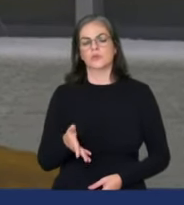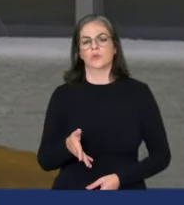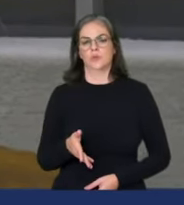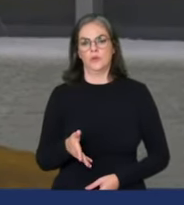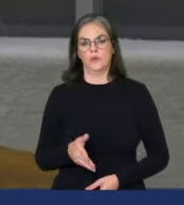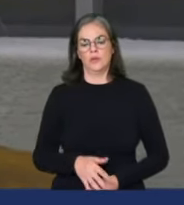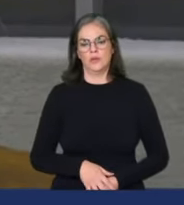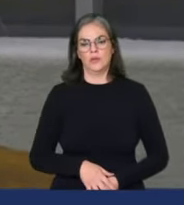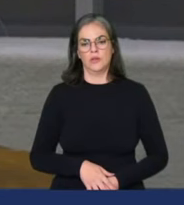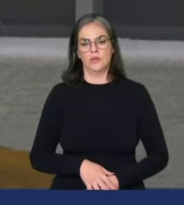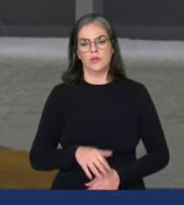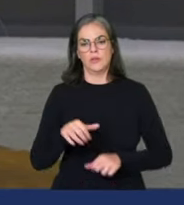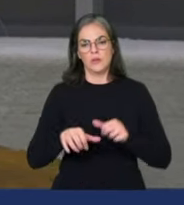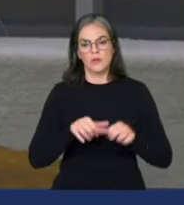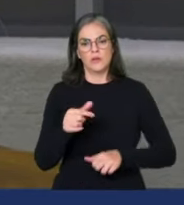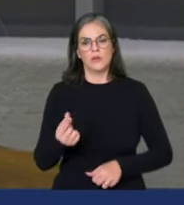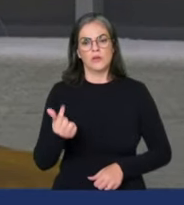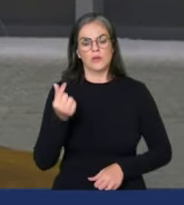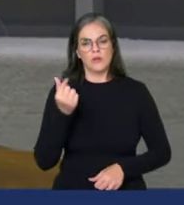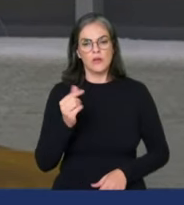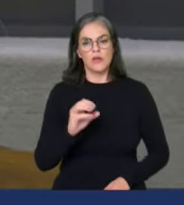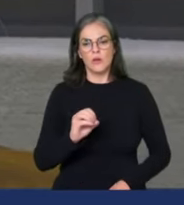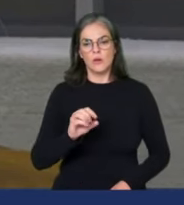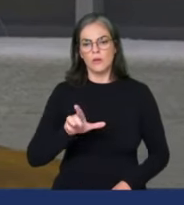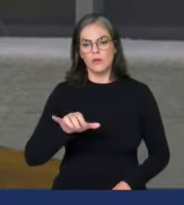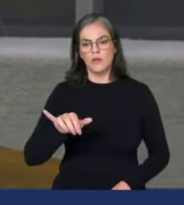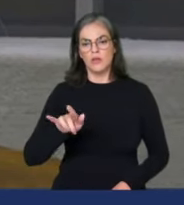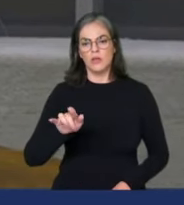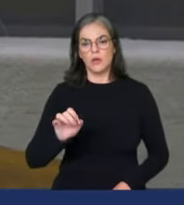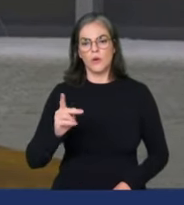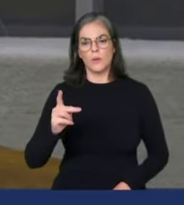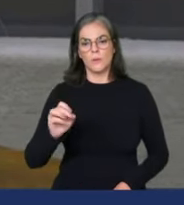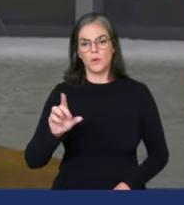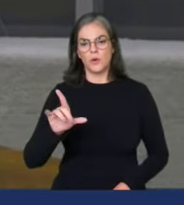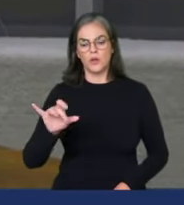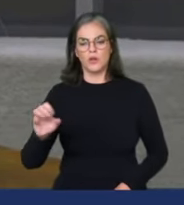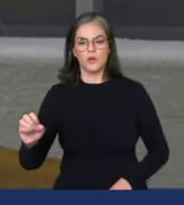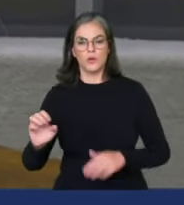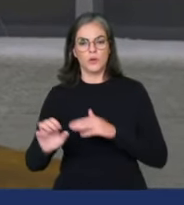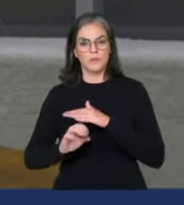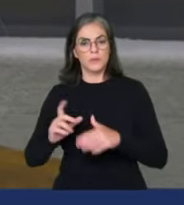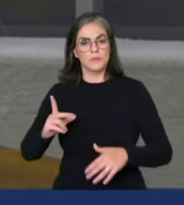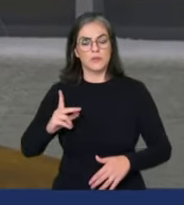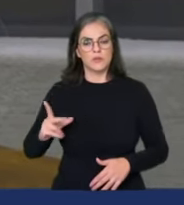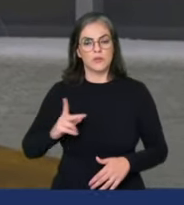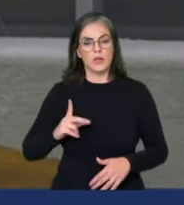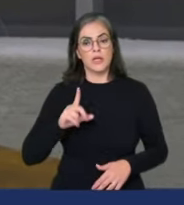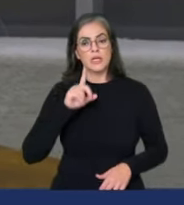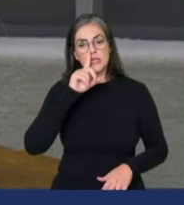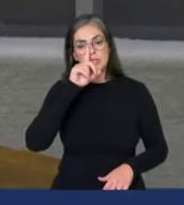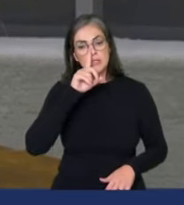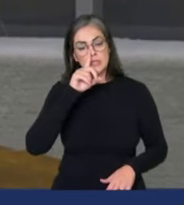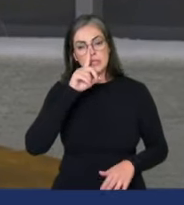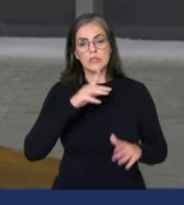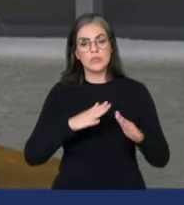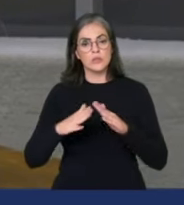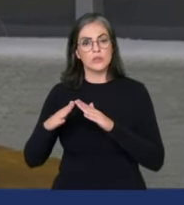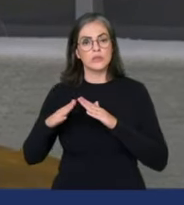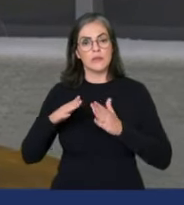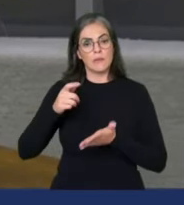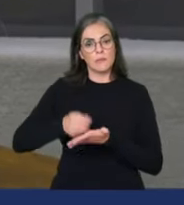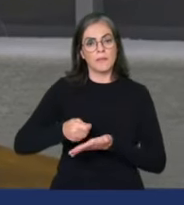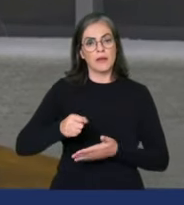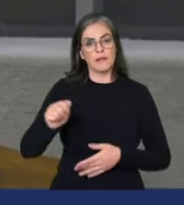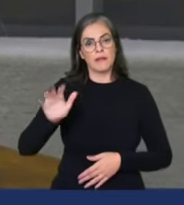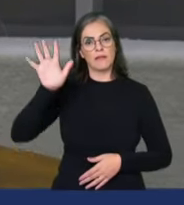preço, risco de oligopólio privado, os riscos iminentes no aumento da conta de luz. Aliás, todas